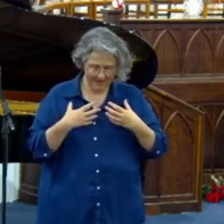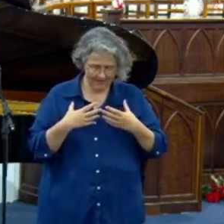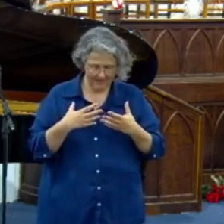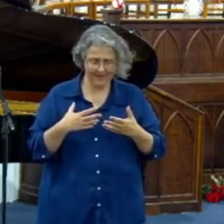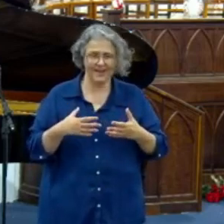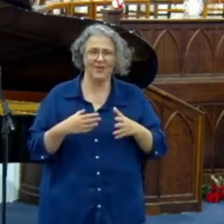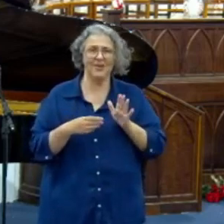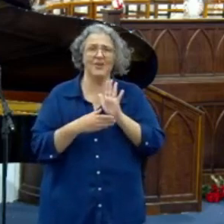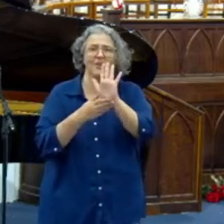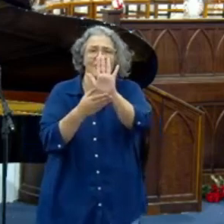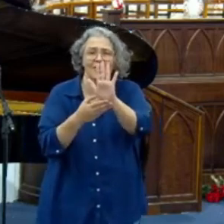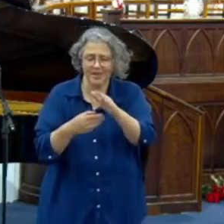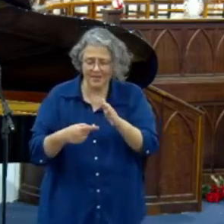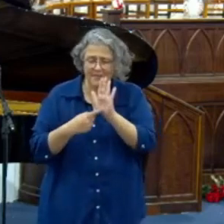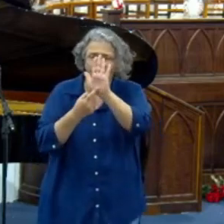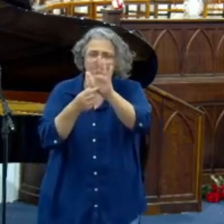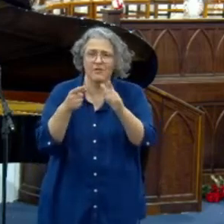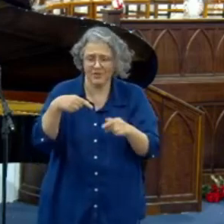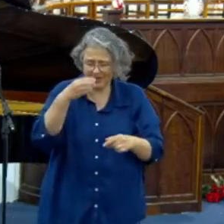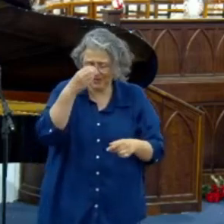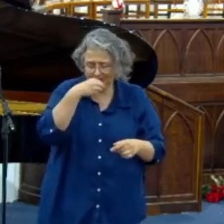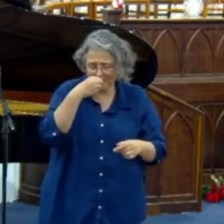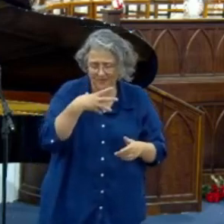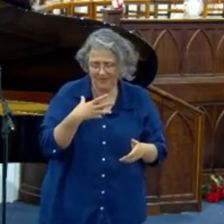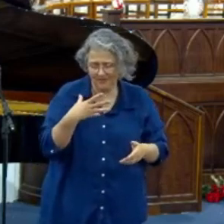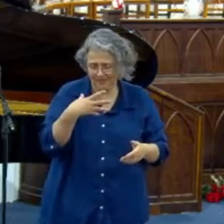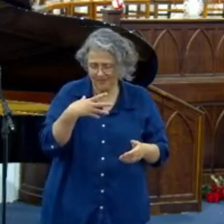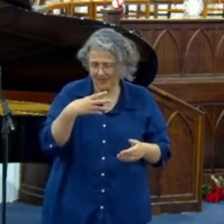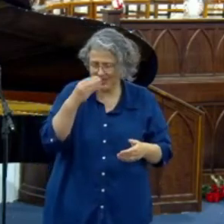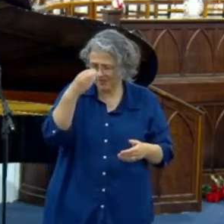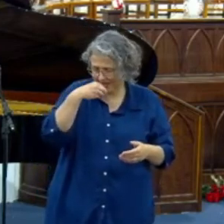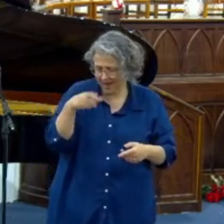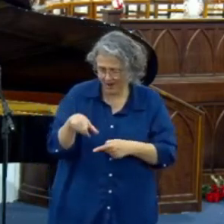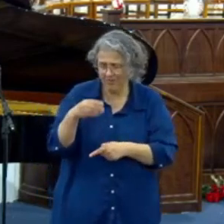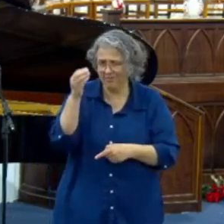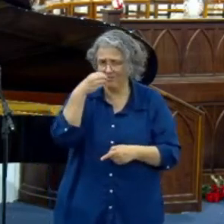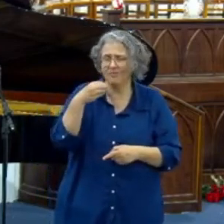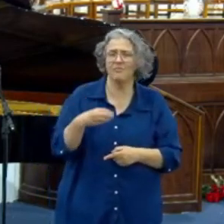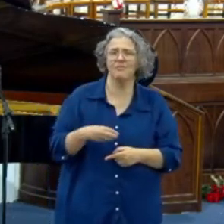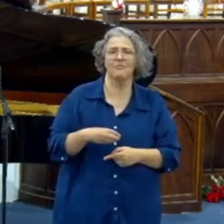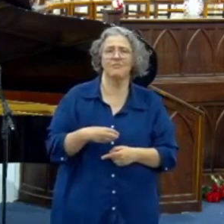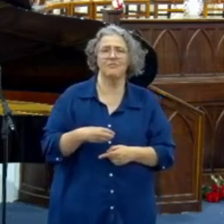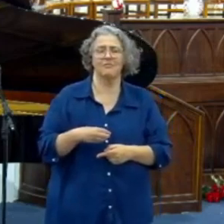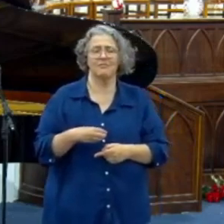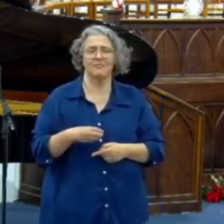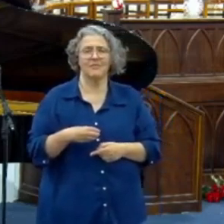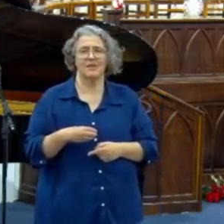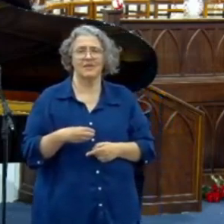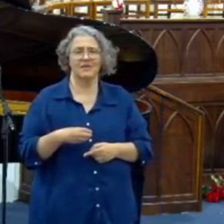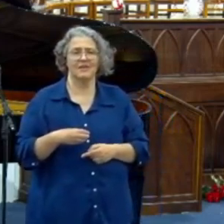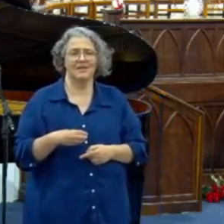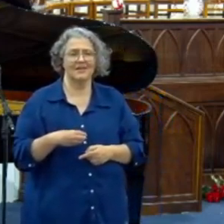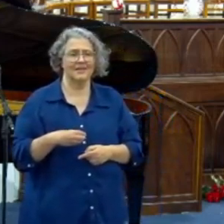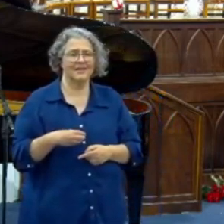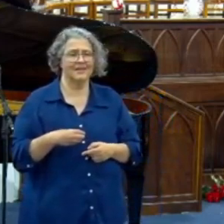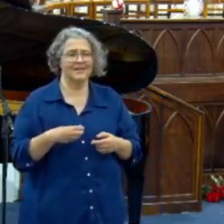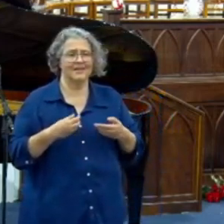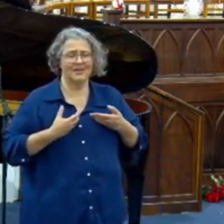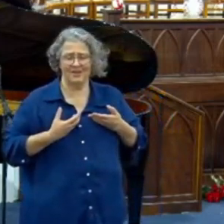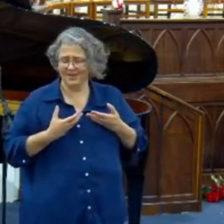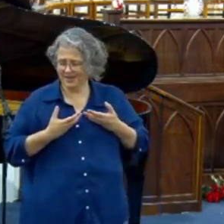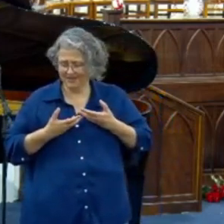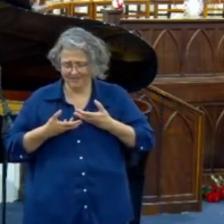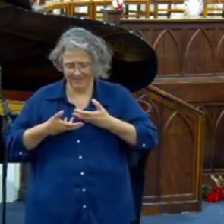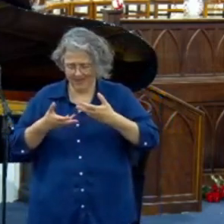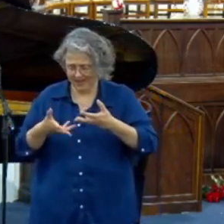isso, jovenzinho? E venha então, e me siga, né? A renúncia, irmãos, do que é perecível,